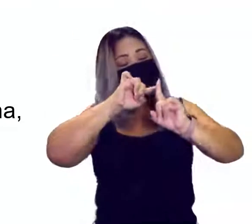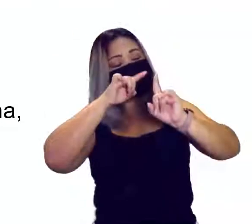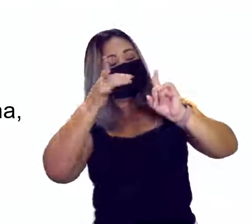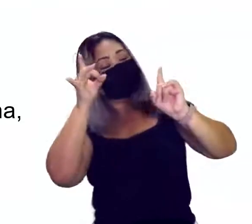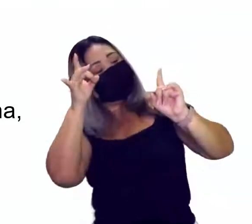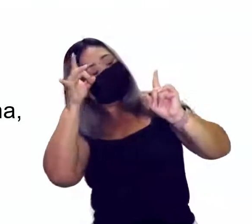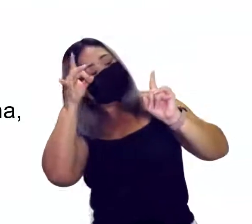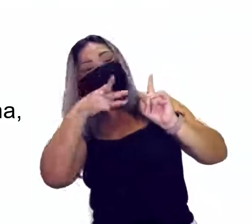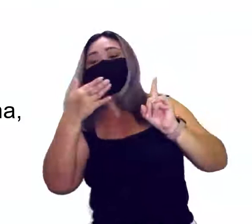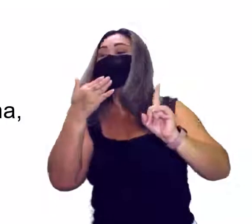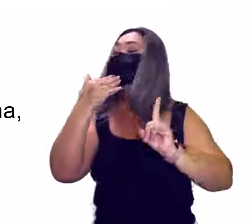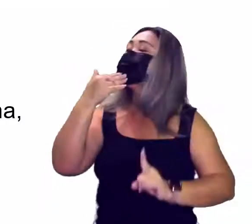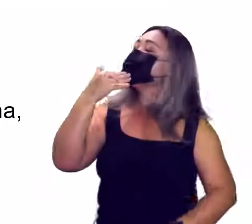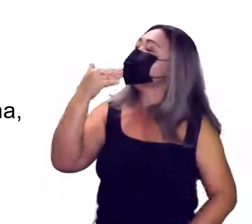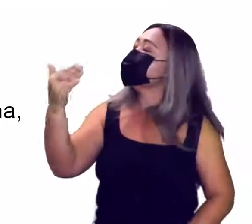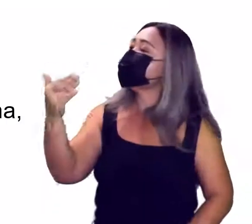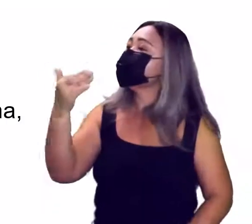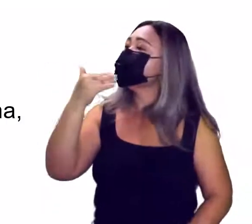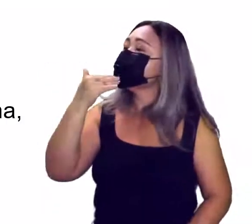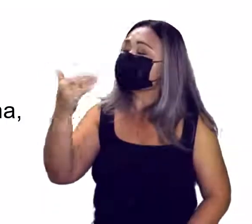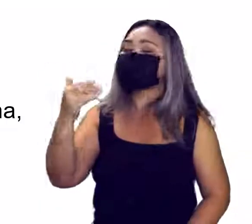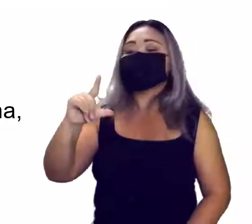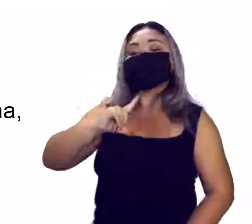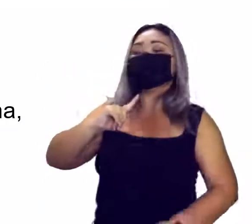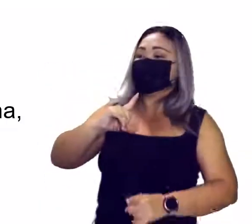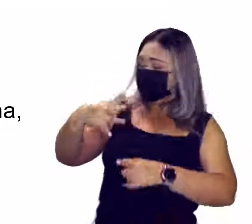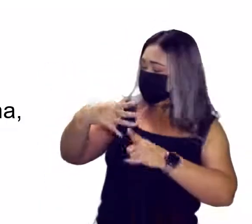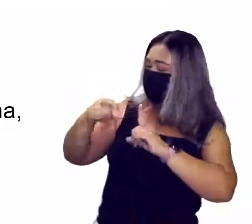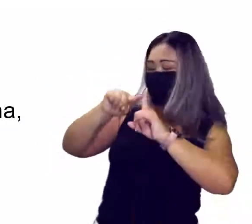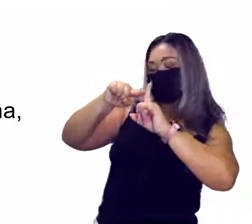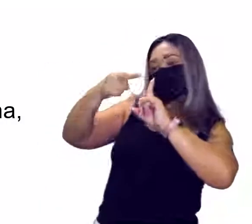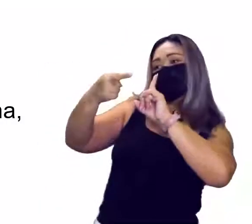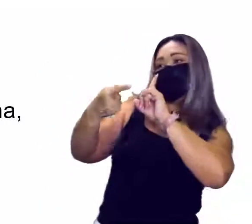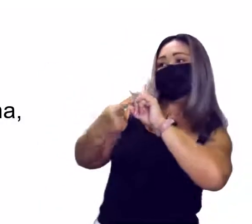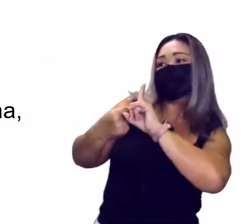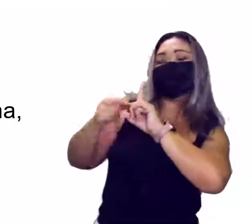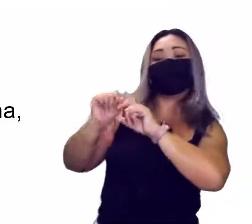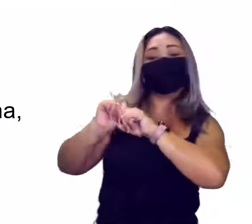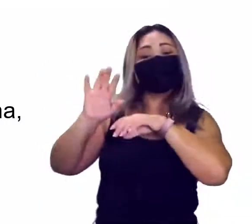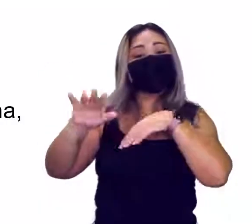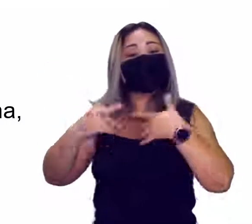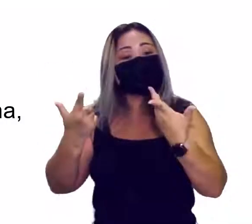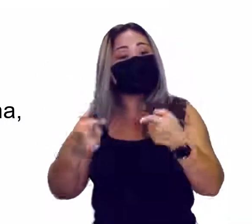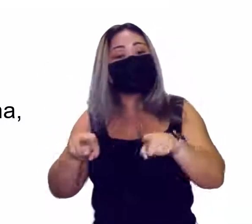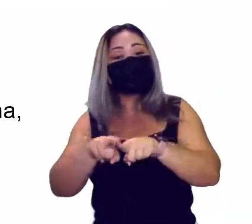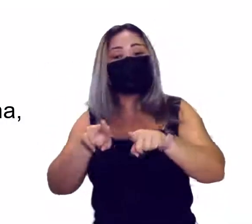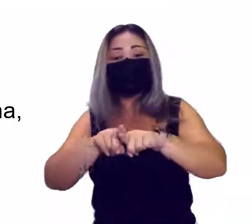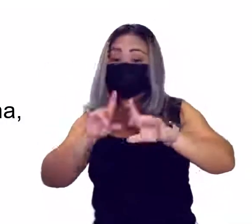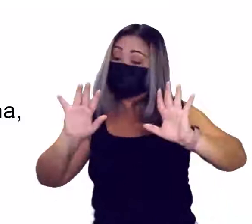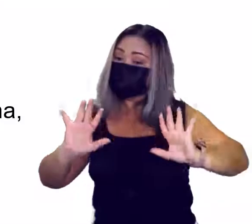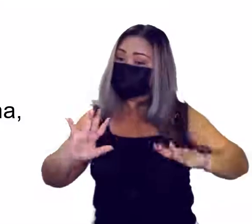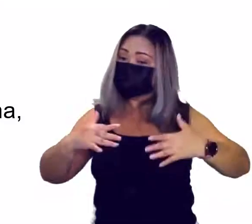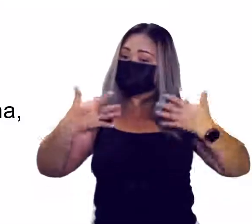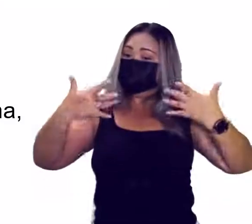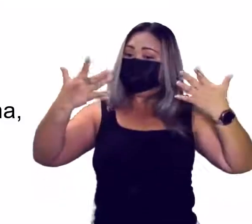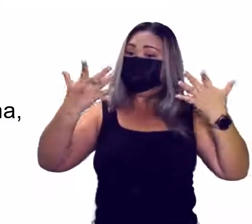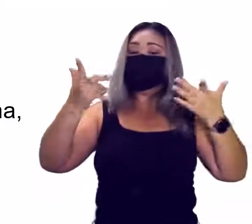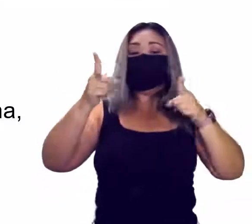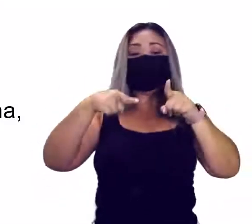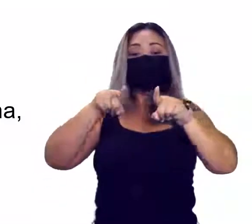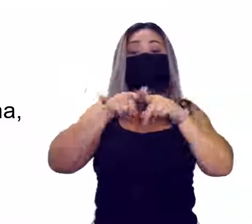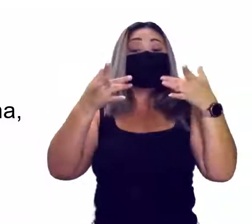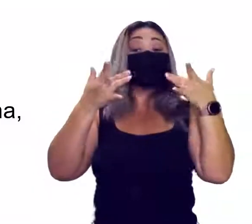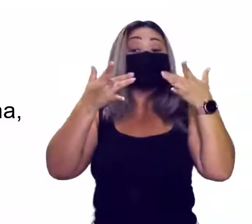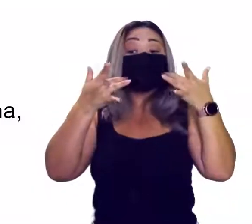mulheres pediam, né, questões para elas terem filhos. Da alegria e do teatro, as meninas da arte aí, ó.